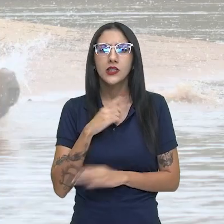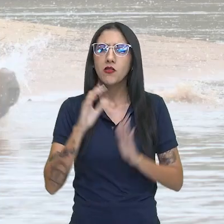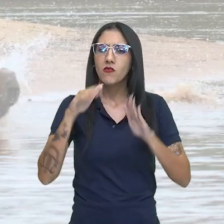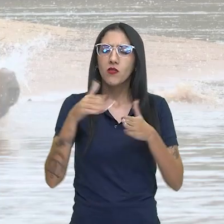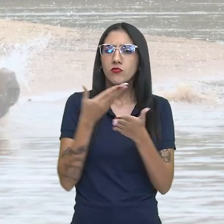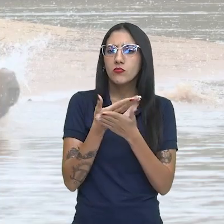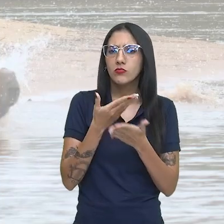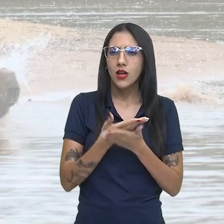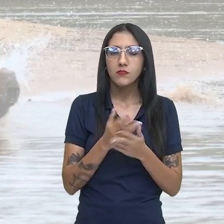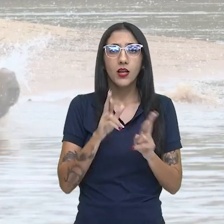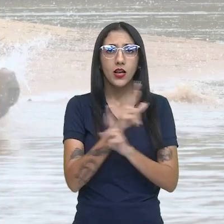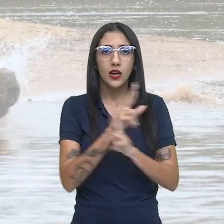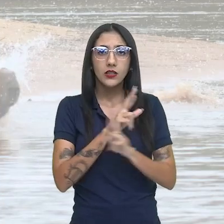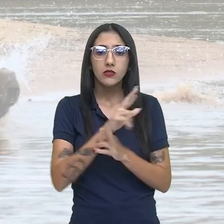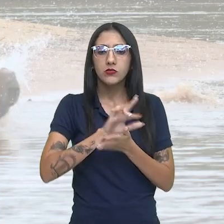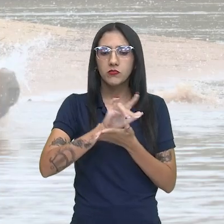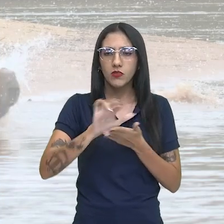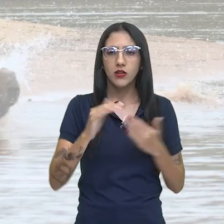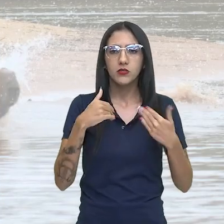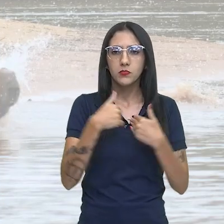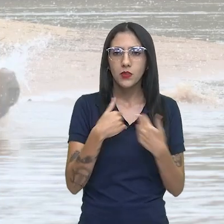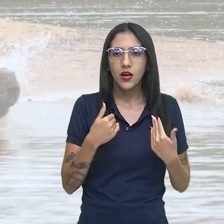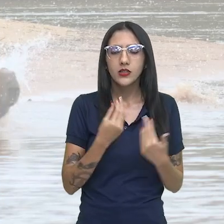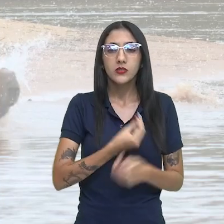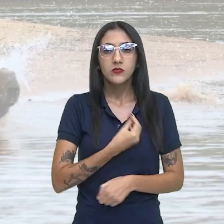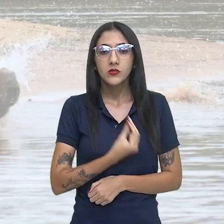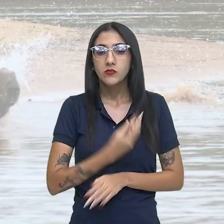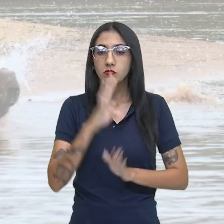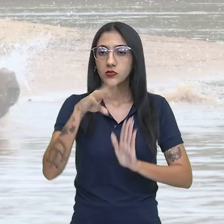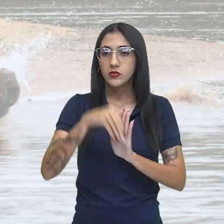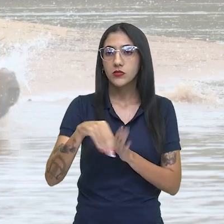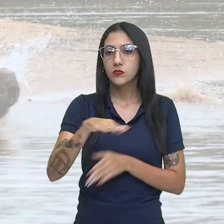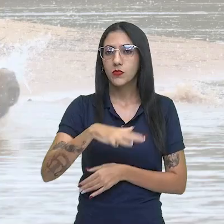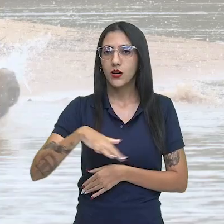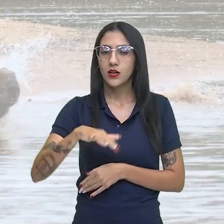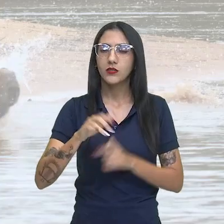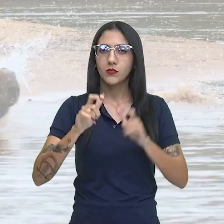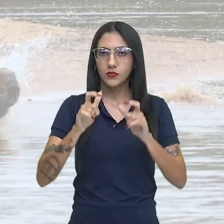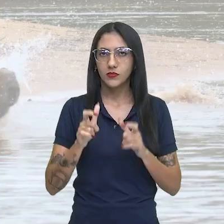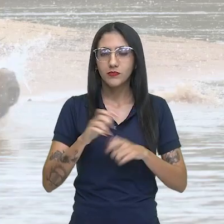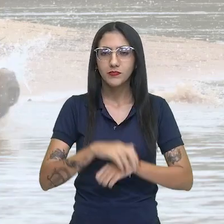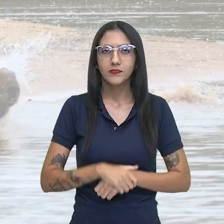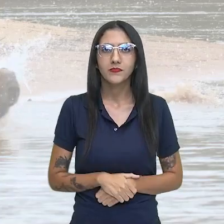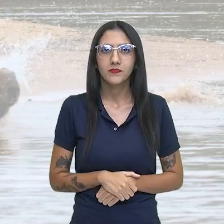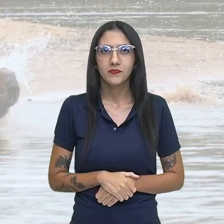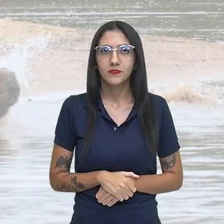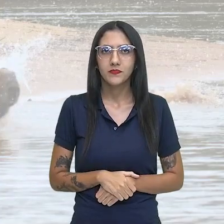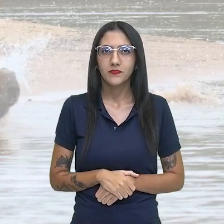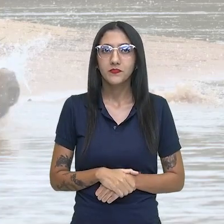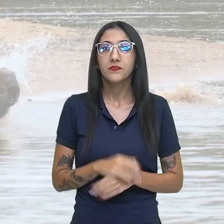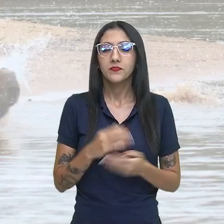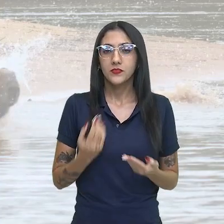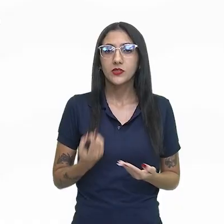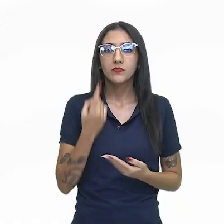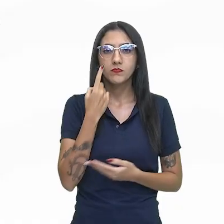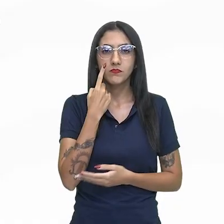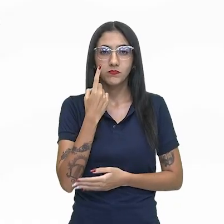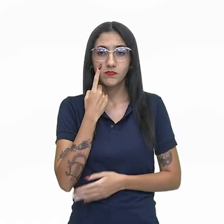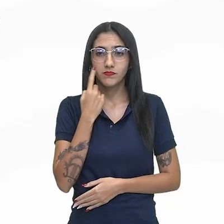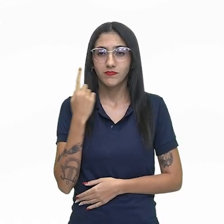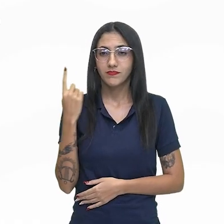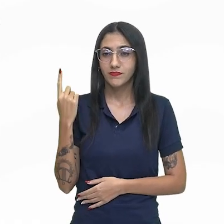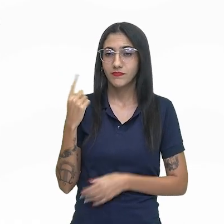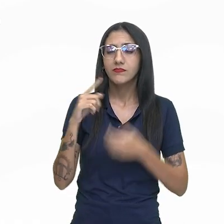interação entre os seres vivos nos ecossistemas. Vamos ver aí que Ernest Haeckel,